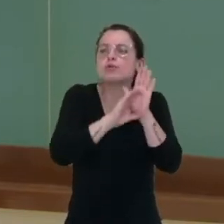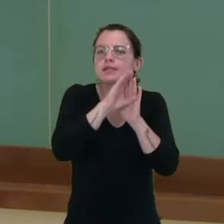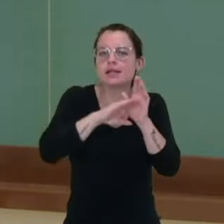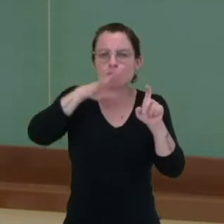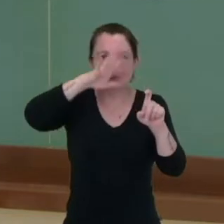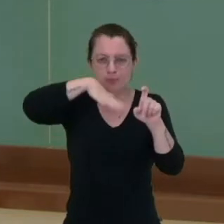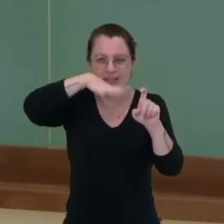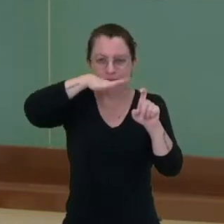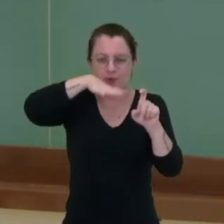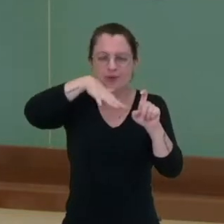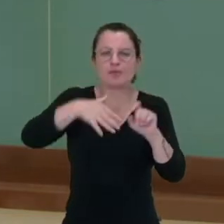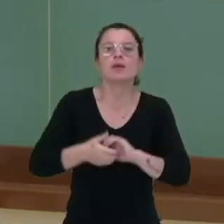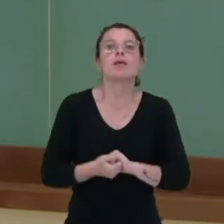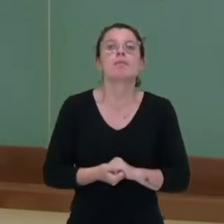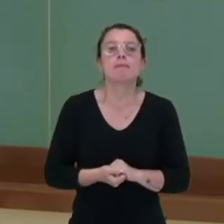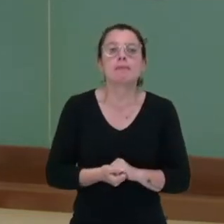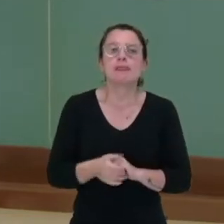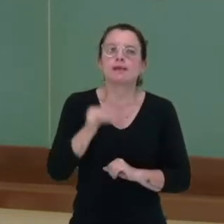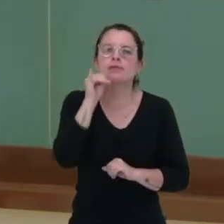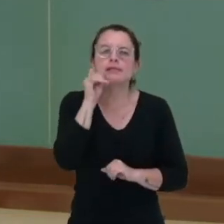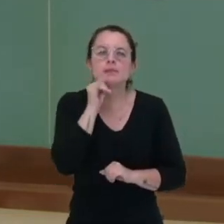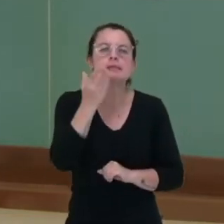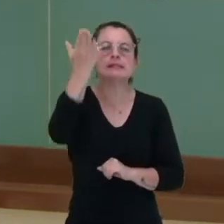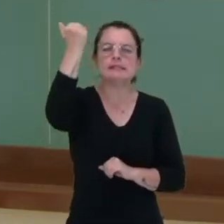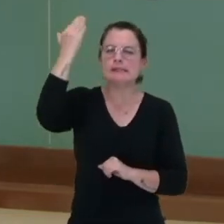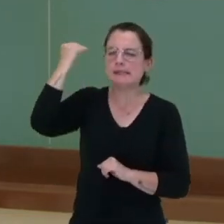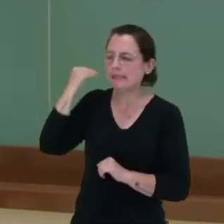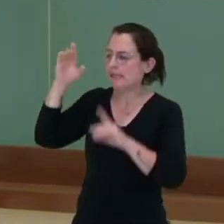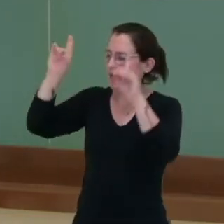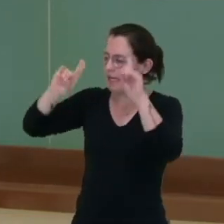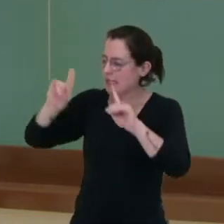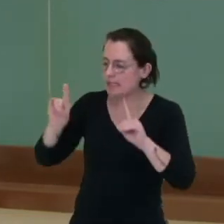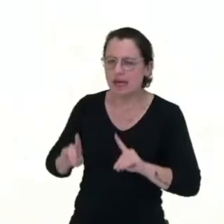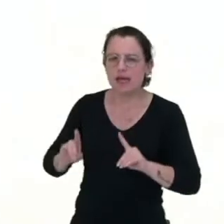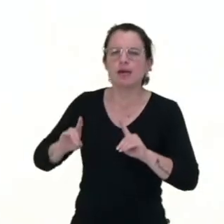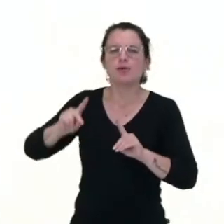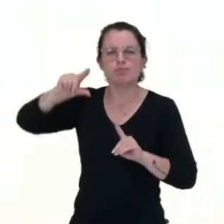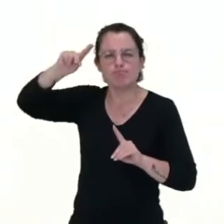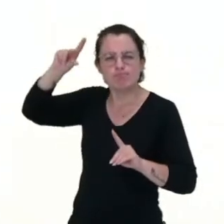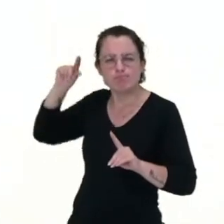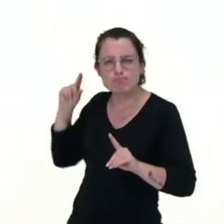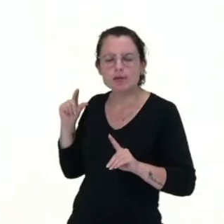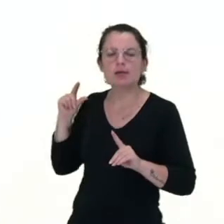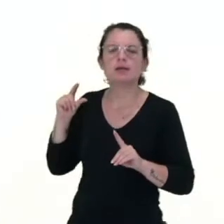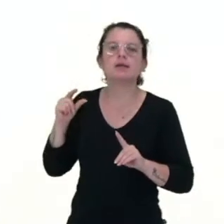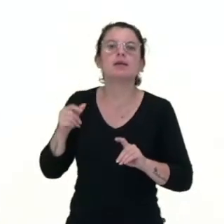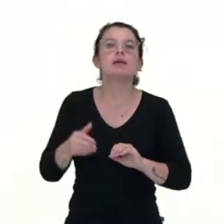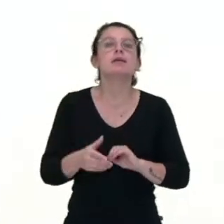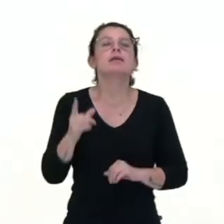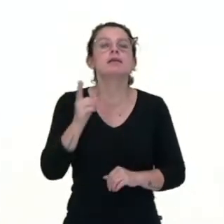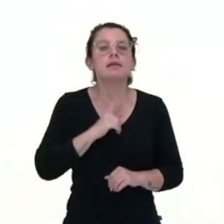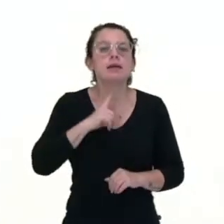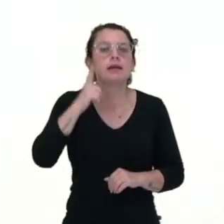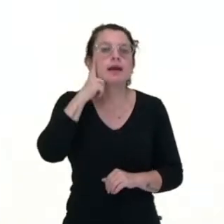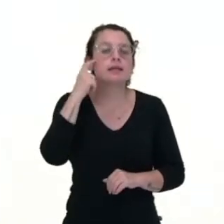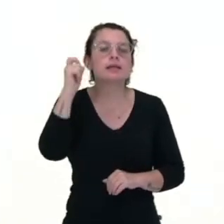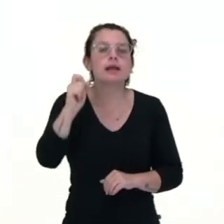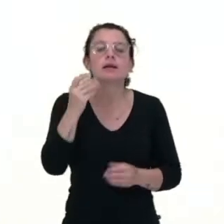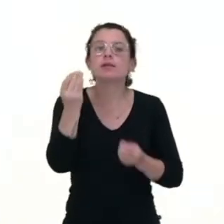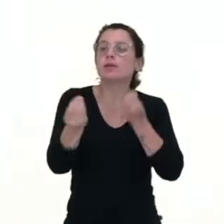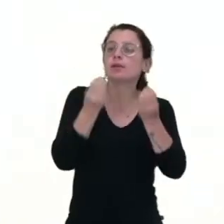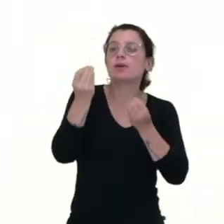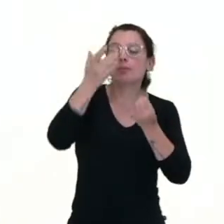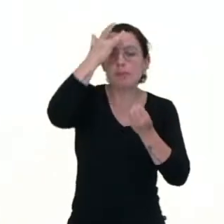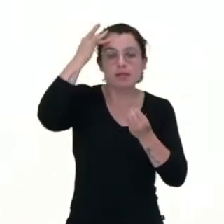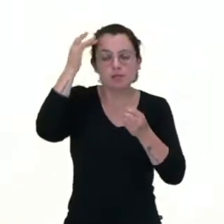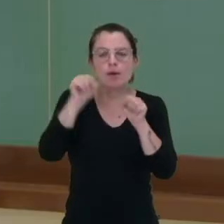essa representação da antiguidade, dos deuses, da antiguidade, essa ideia de como que as pessoas foram